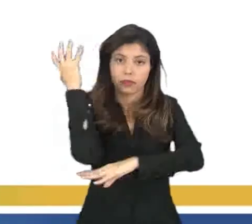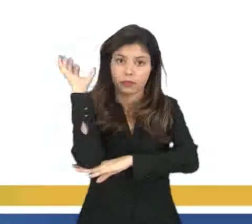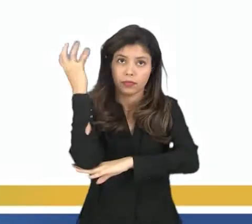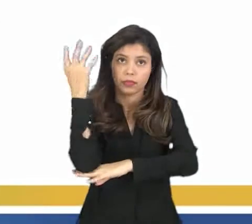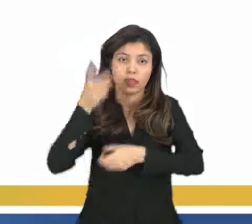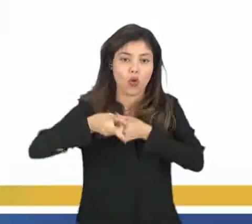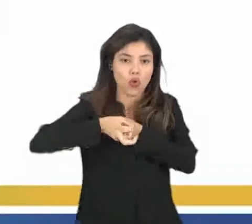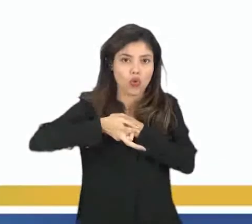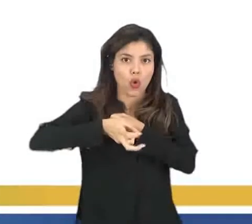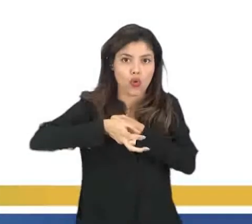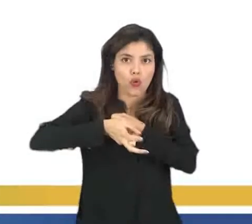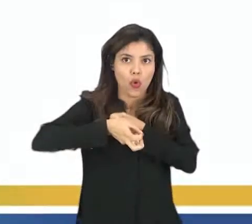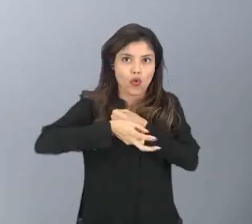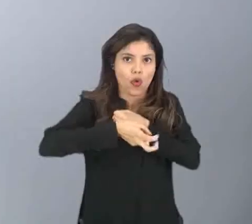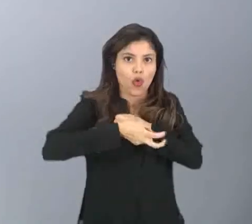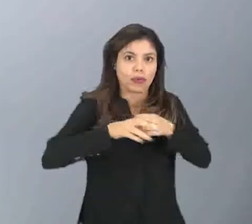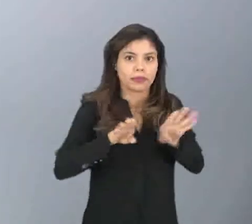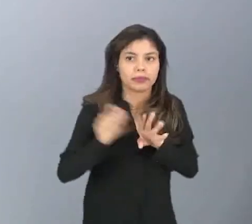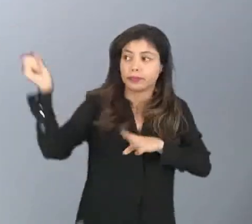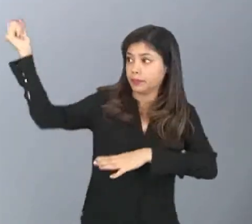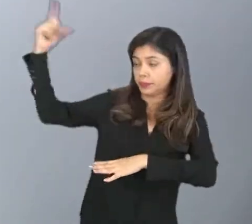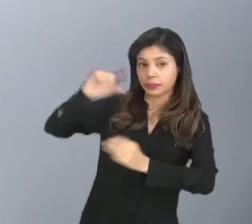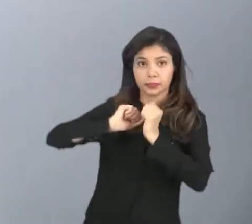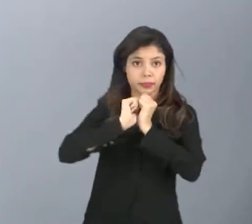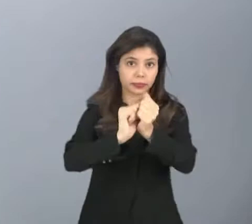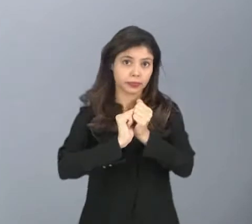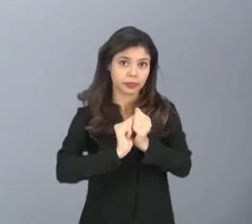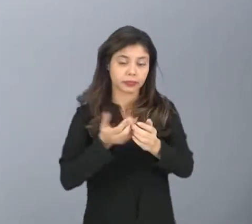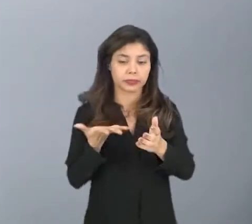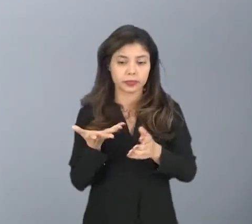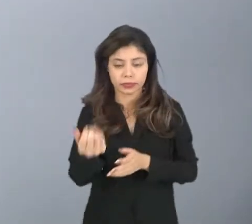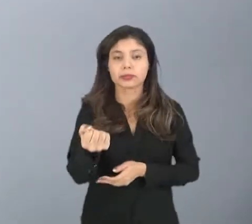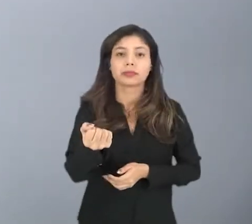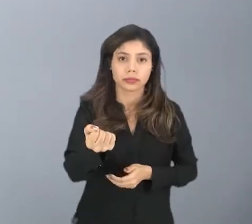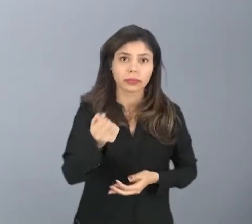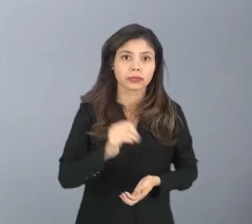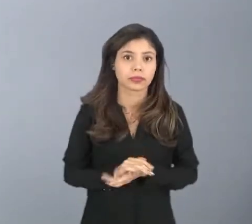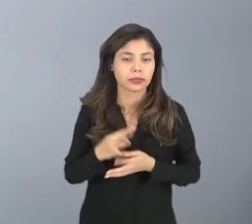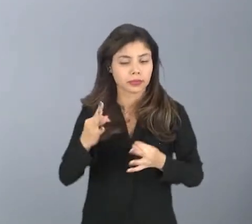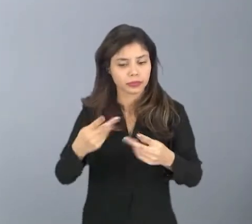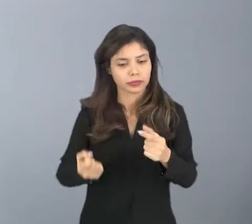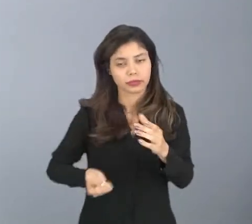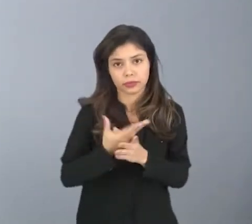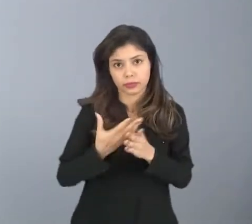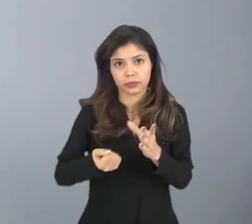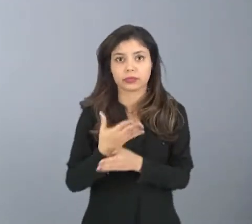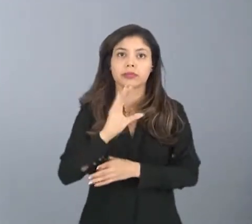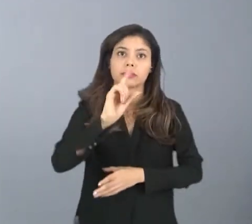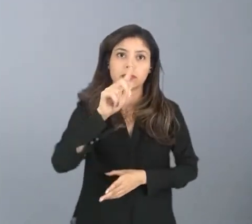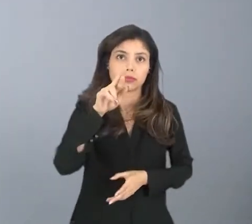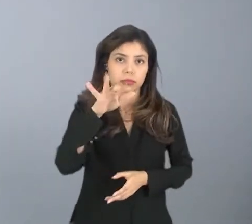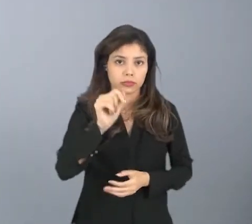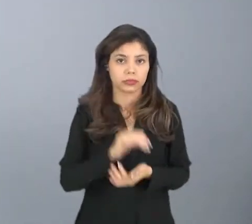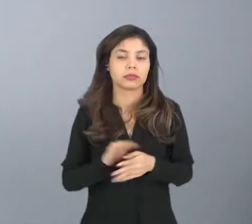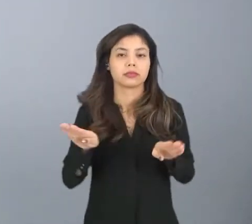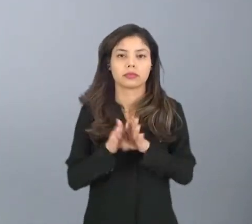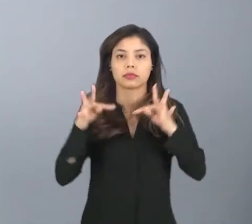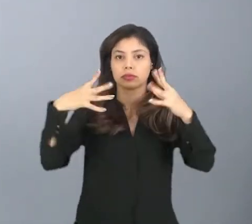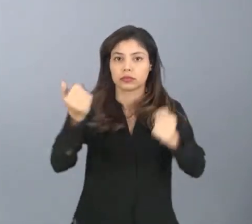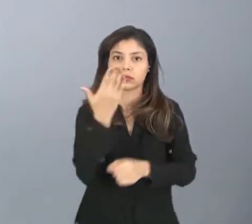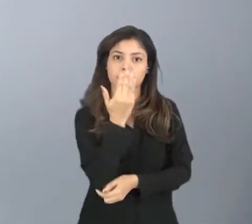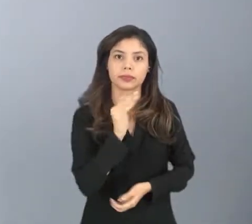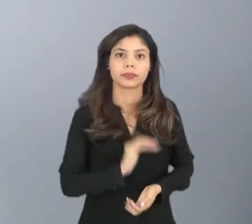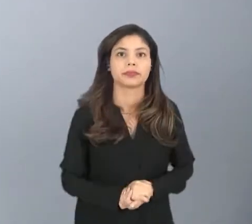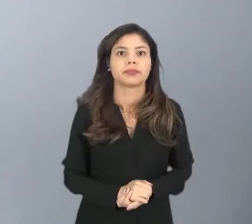seu próprio alimento através da captura da luz do sol, que é onde elas vão receber, né, para produzir a clorofila e ter todo o seu alimento, tá